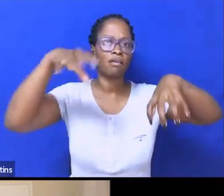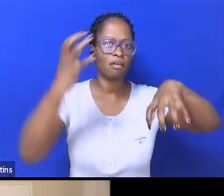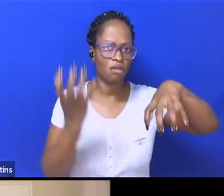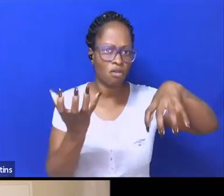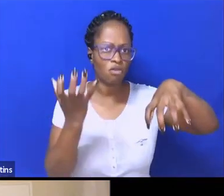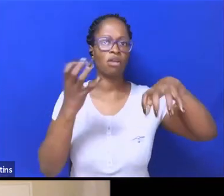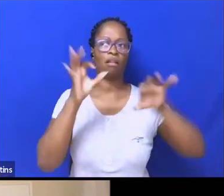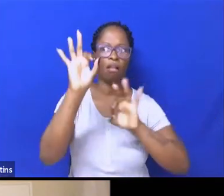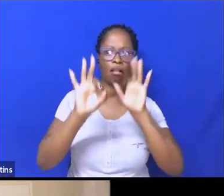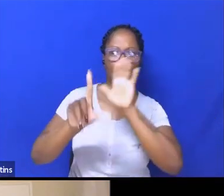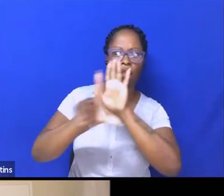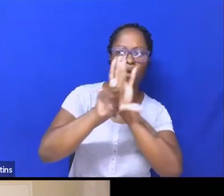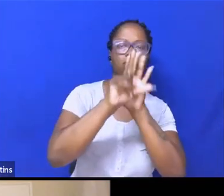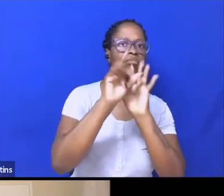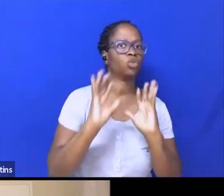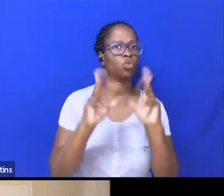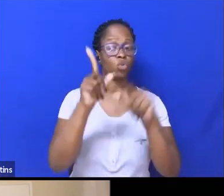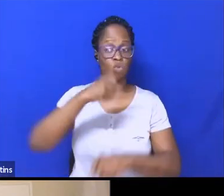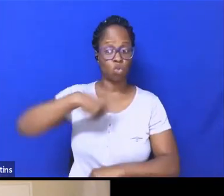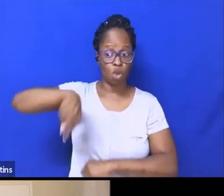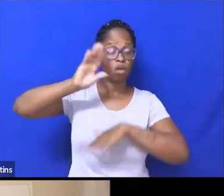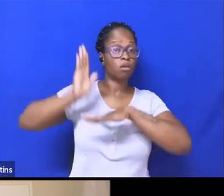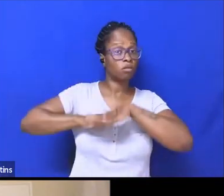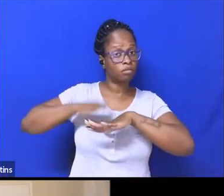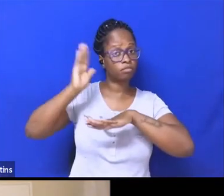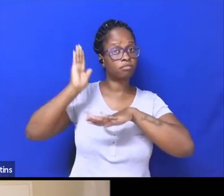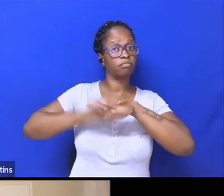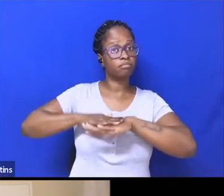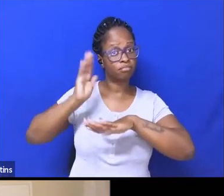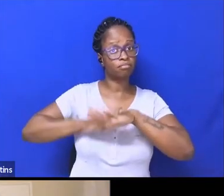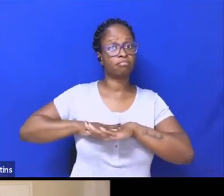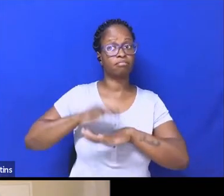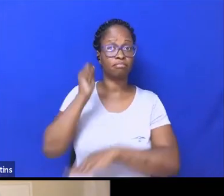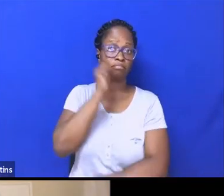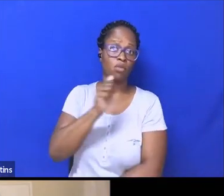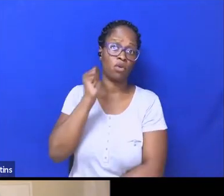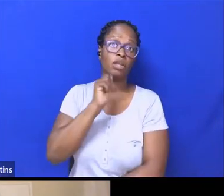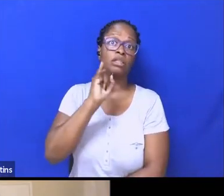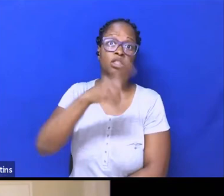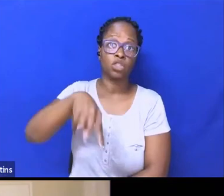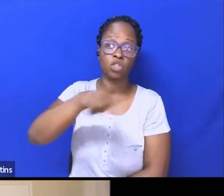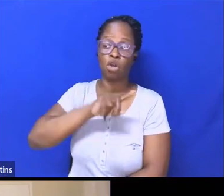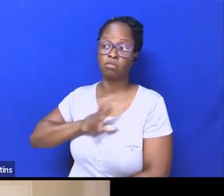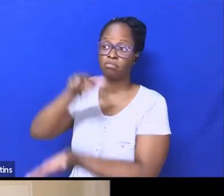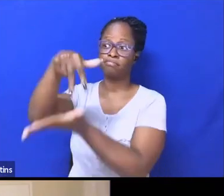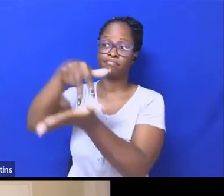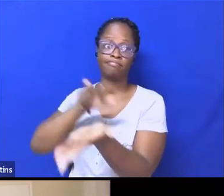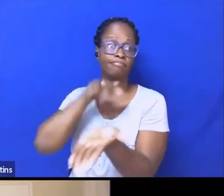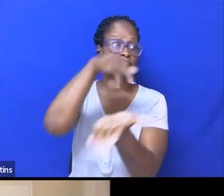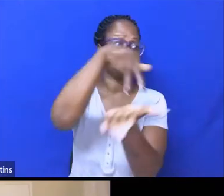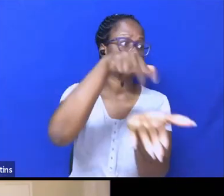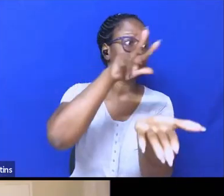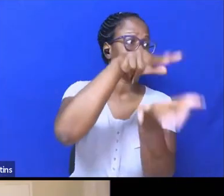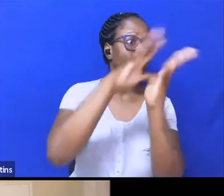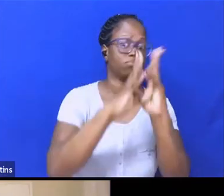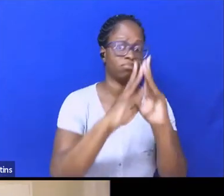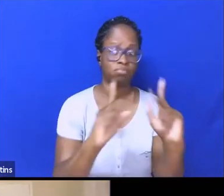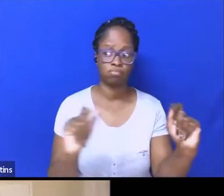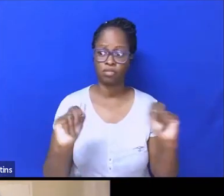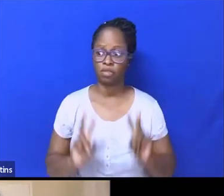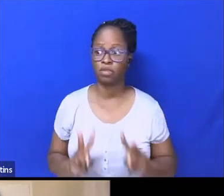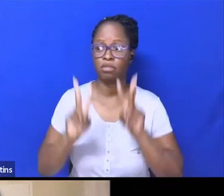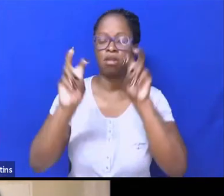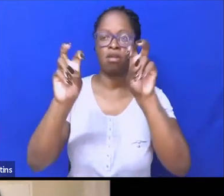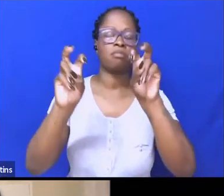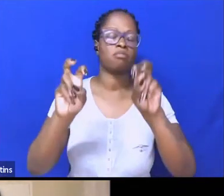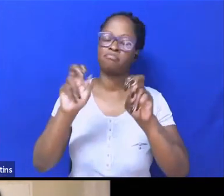lei somos nós mulheres se a gente não tiver ocupando esses espaços os nossos temas de interesse nunca vão ser debatidos